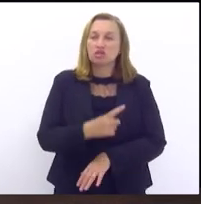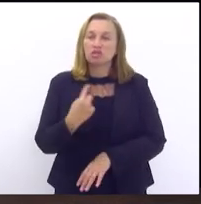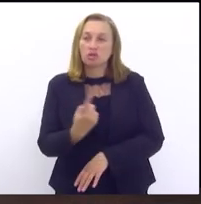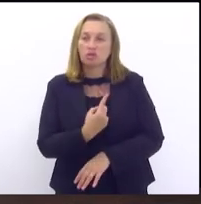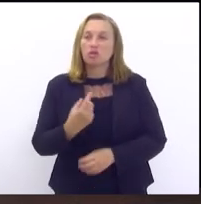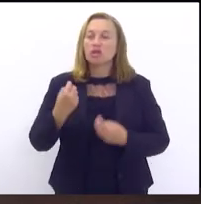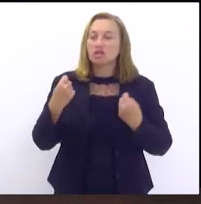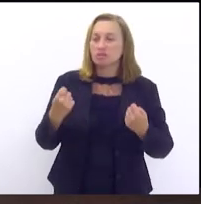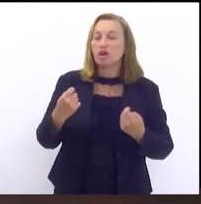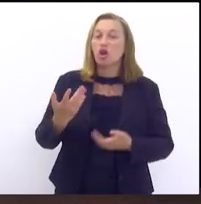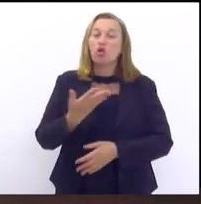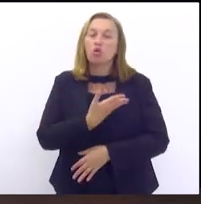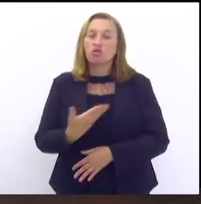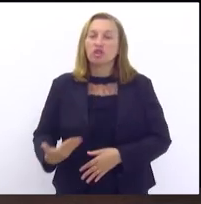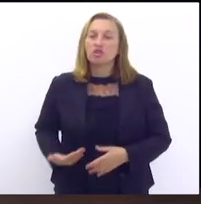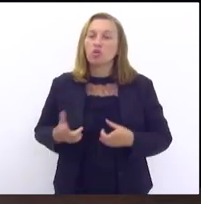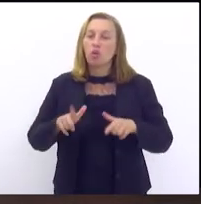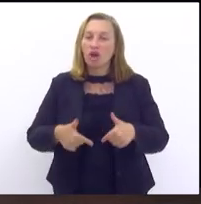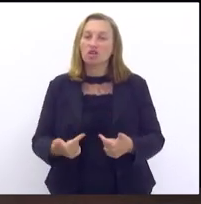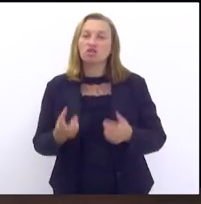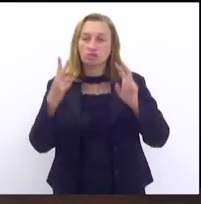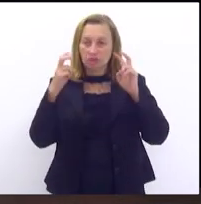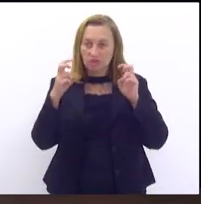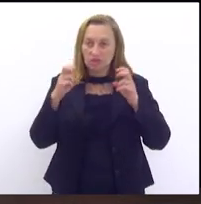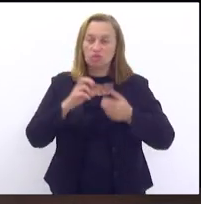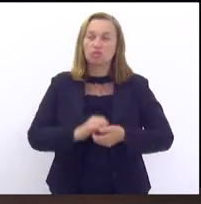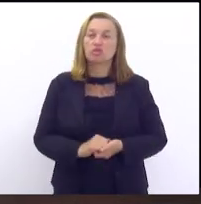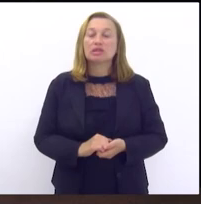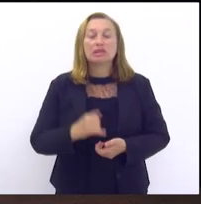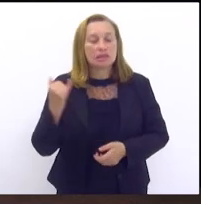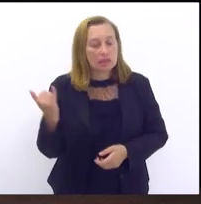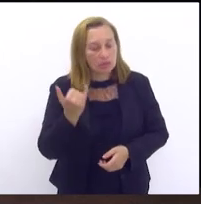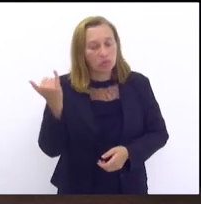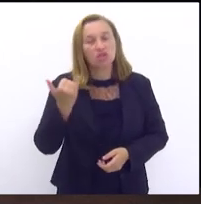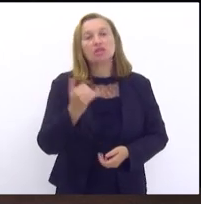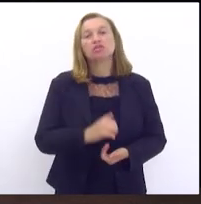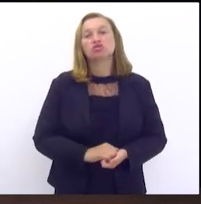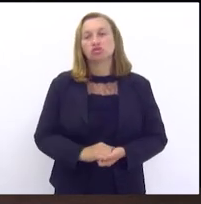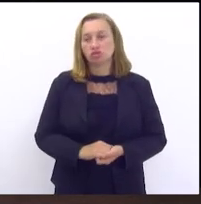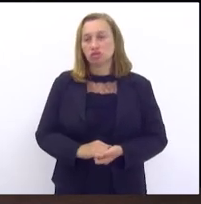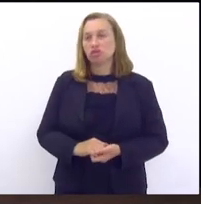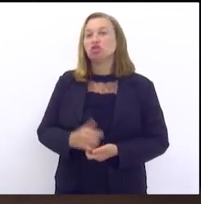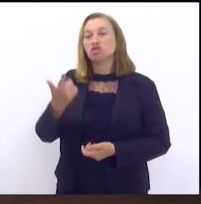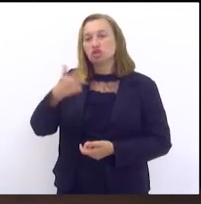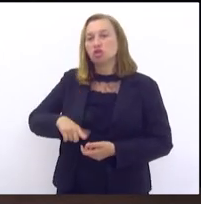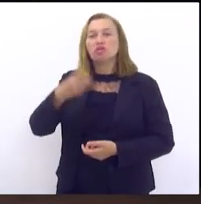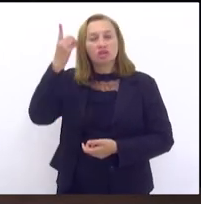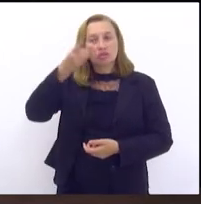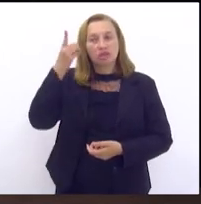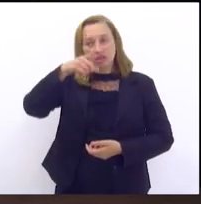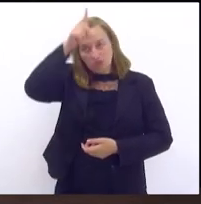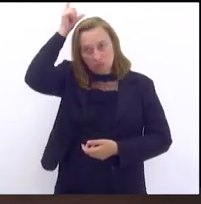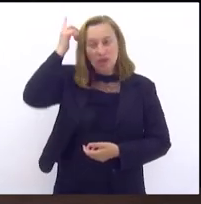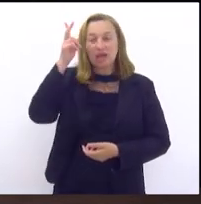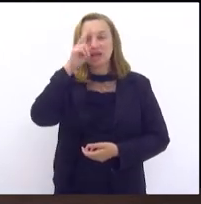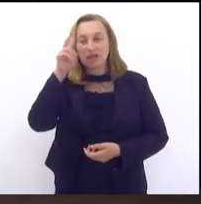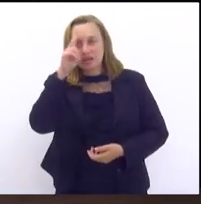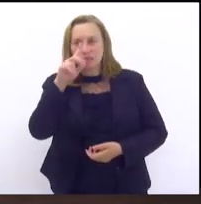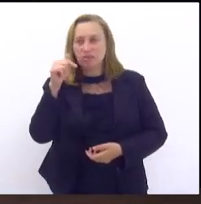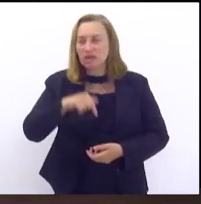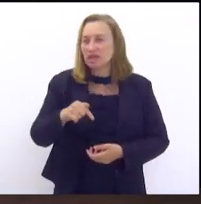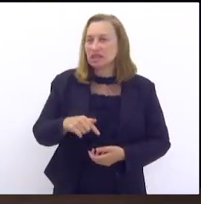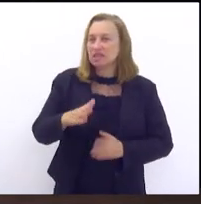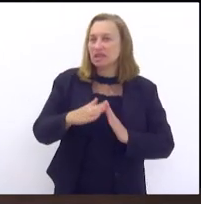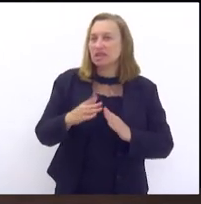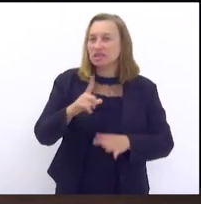que o governador se posicione sobre essa matéria, que é uma matéria tão importante. E, mais uma vez, deputado Paulo, lembrando que nós temos aqui nessa